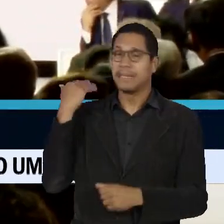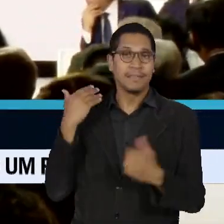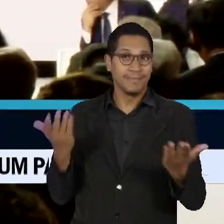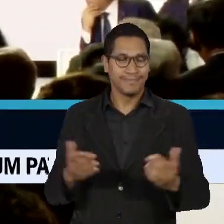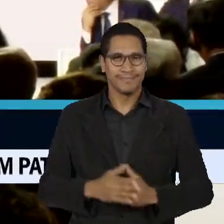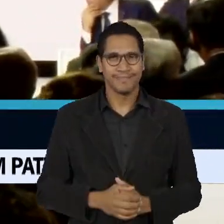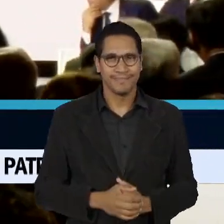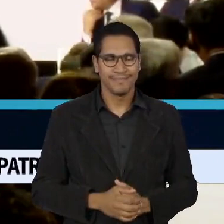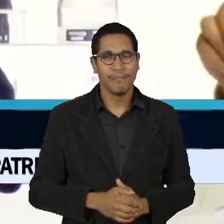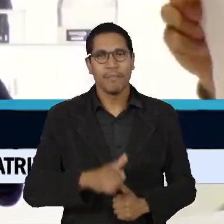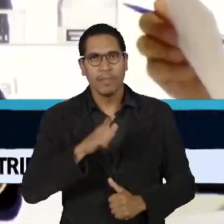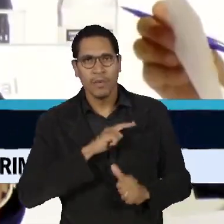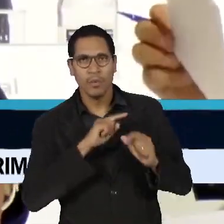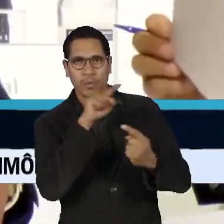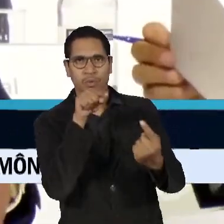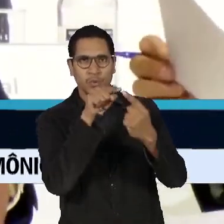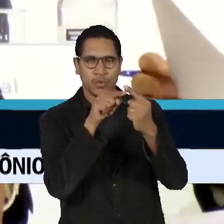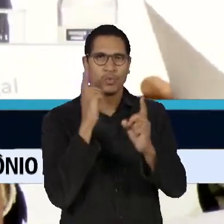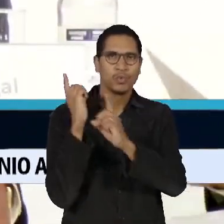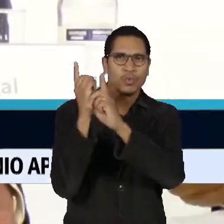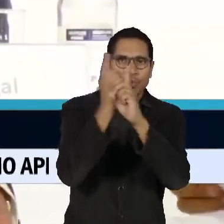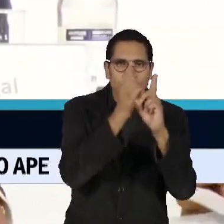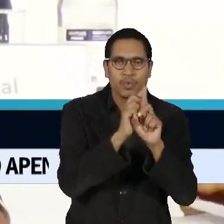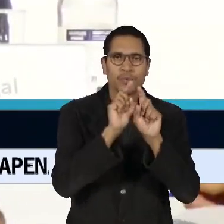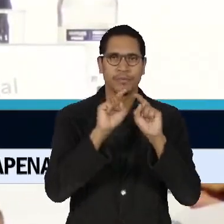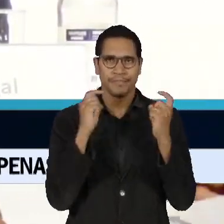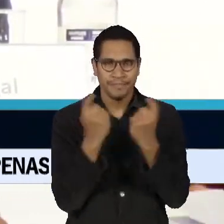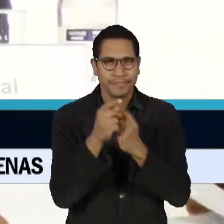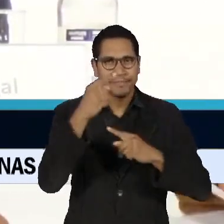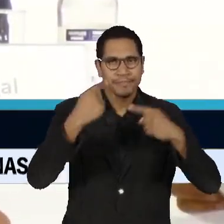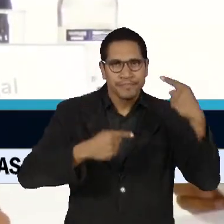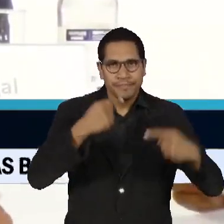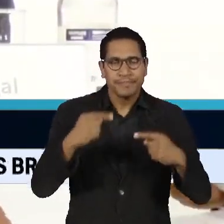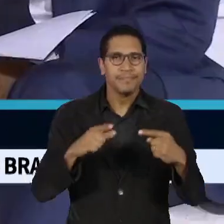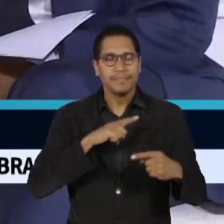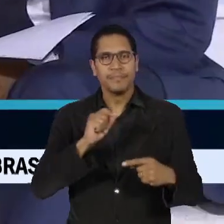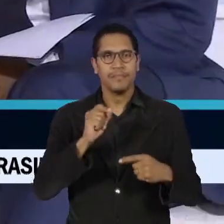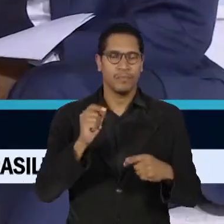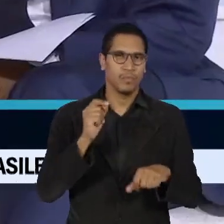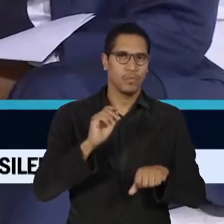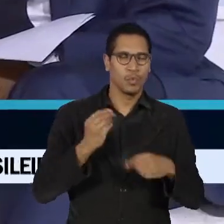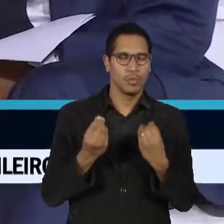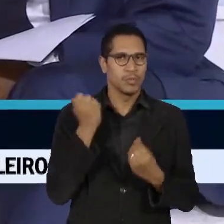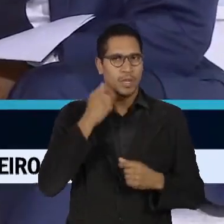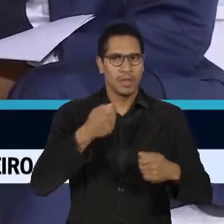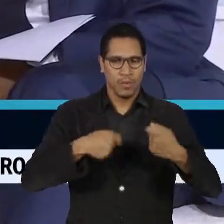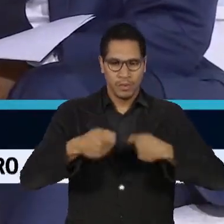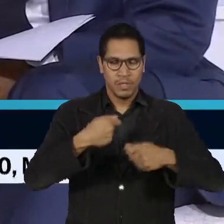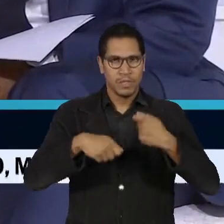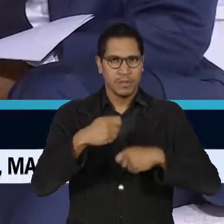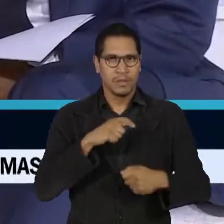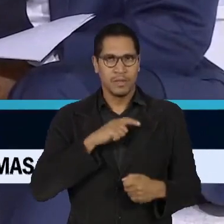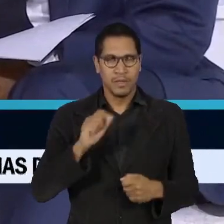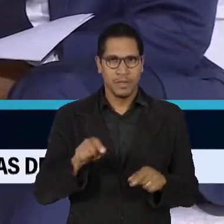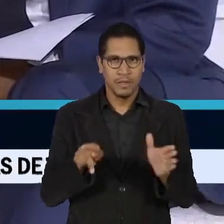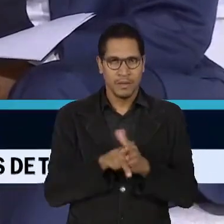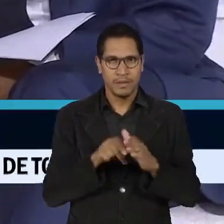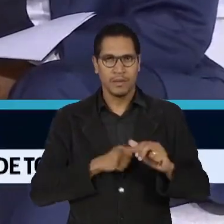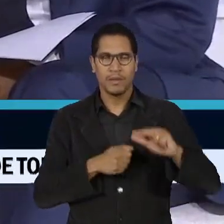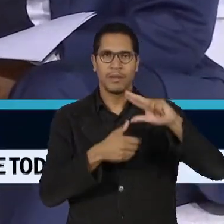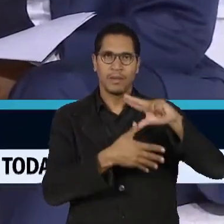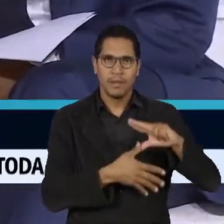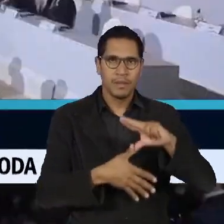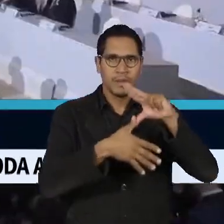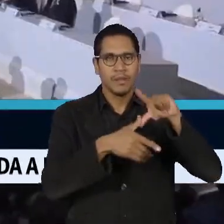encontros políticos nessa primeira viagem de lula a Europa foi a retomada da negociação sobre o acordo entre Mercosul e União